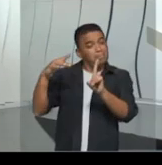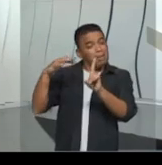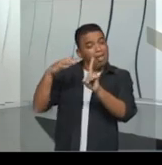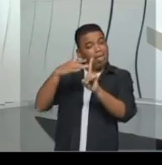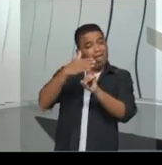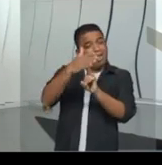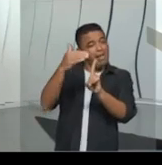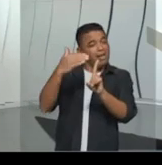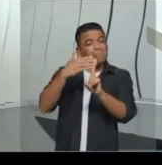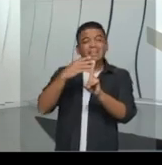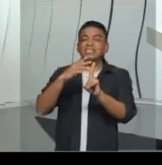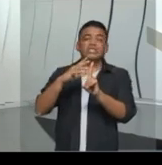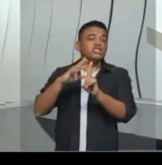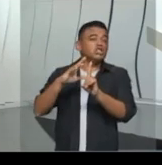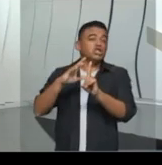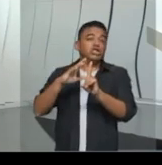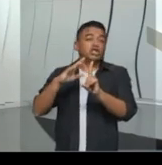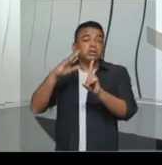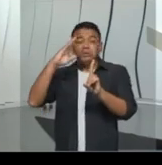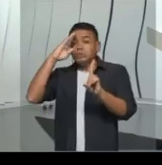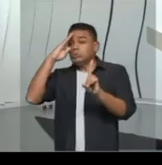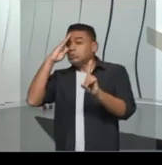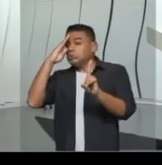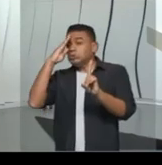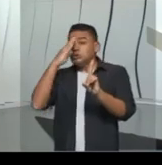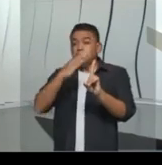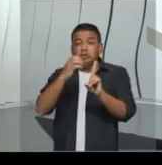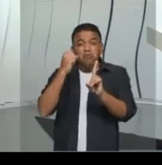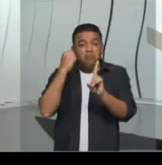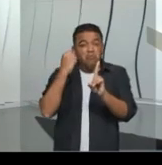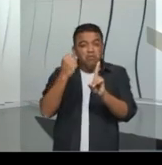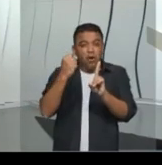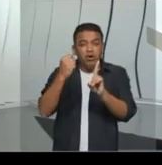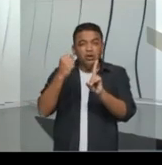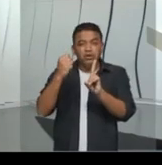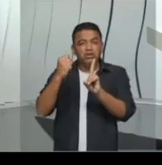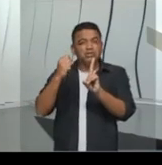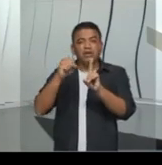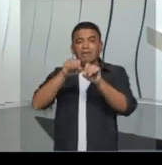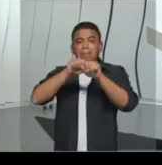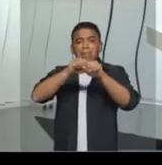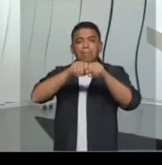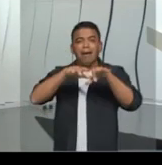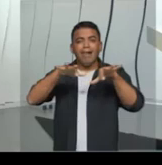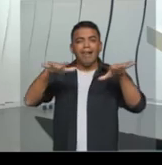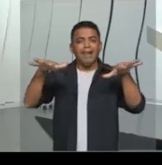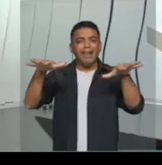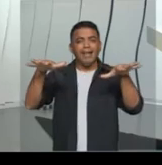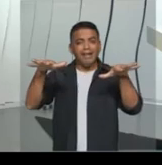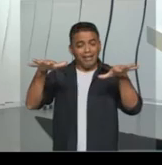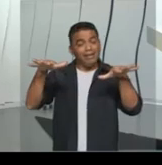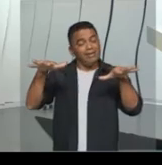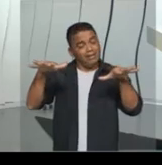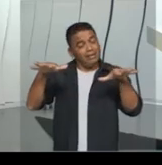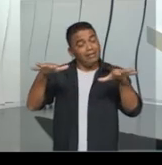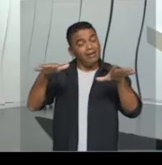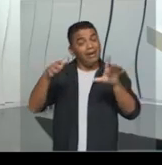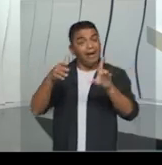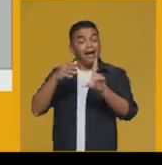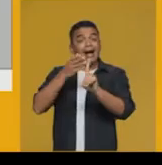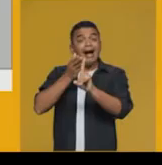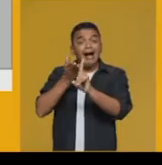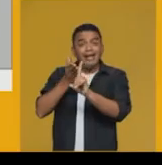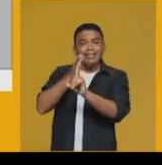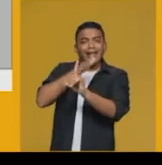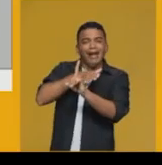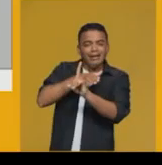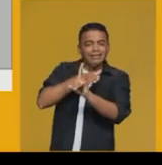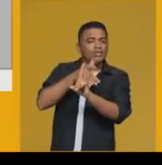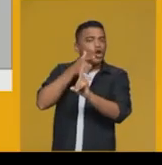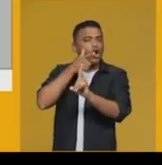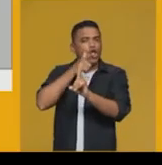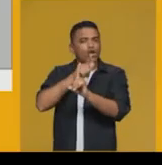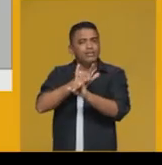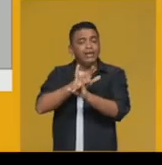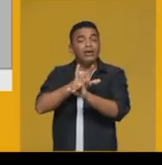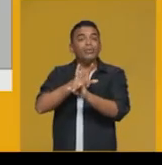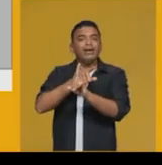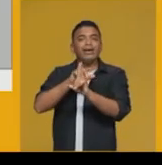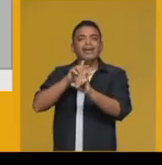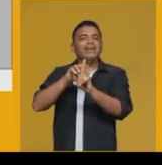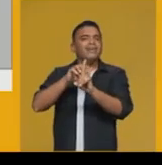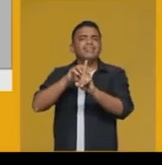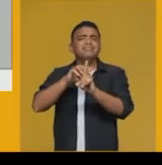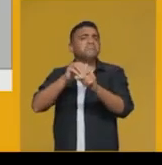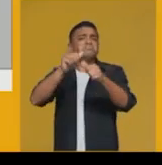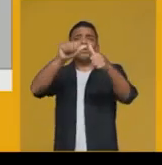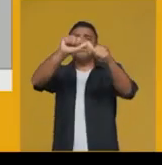passar totalmente. Você vai ter, então, um espalhamento daquela luz e atrás você consegue ver a